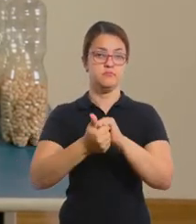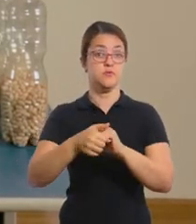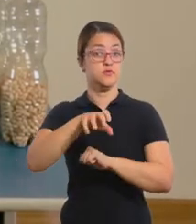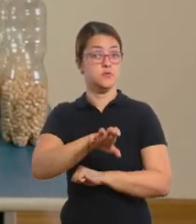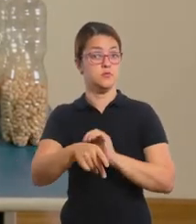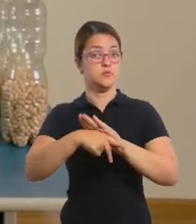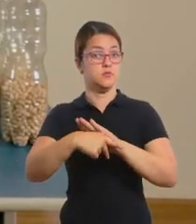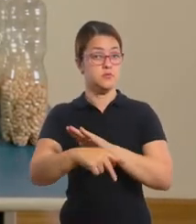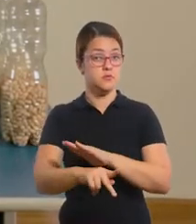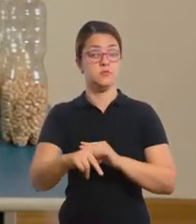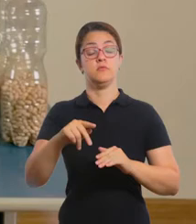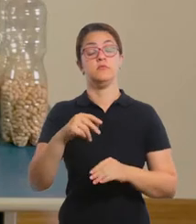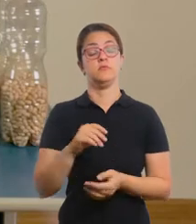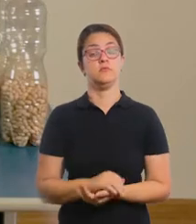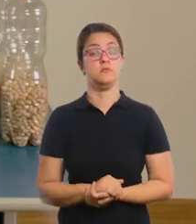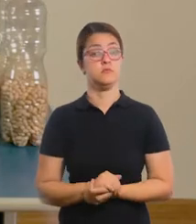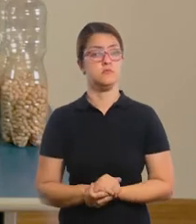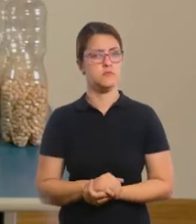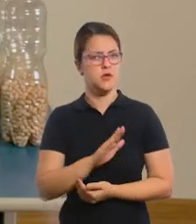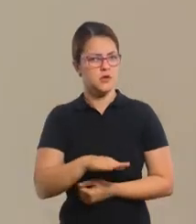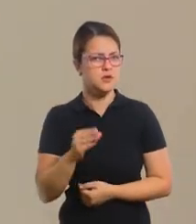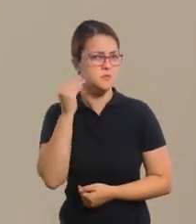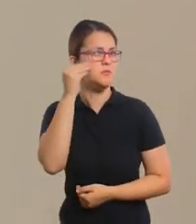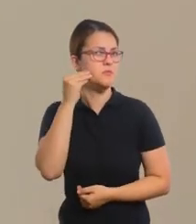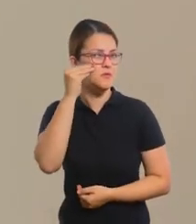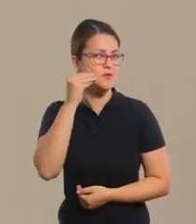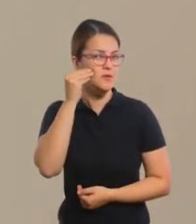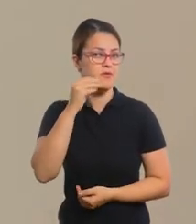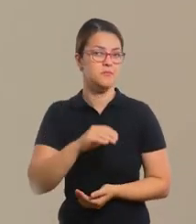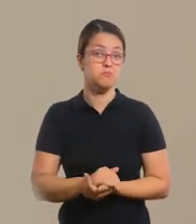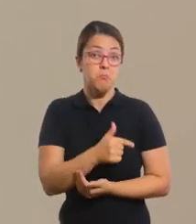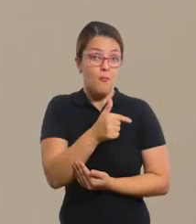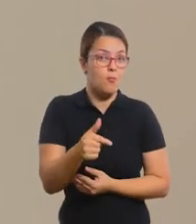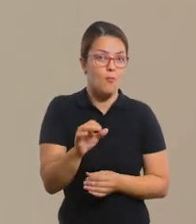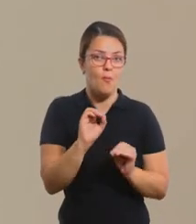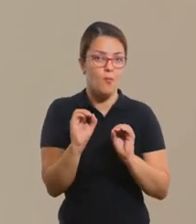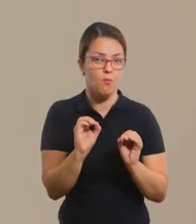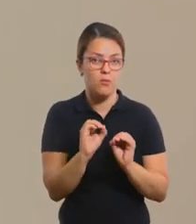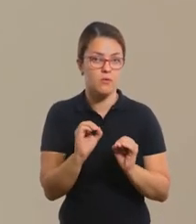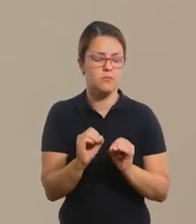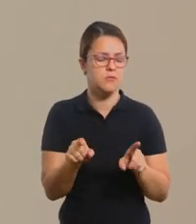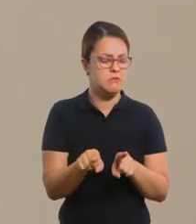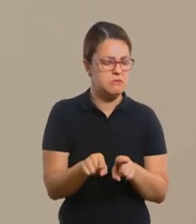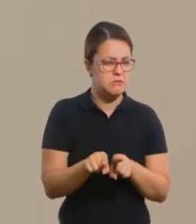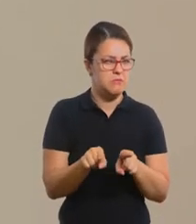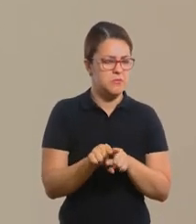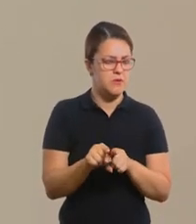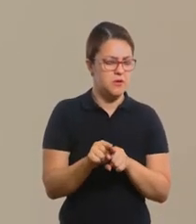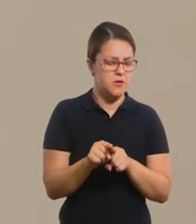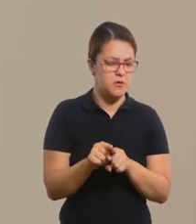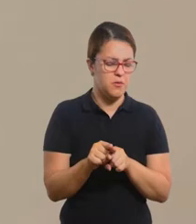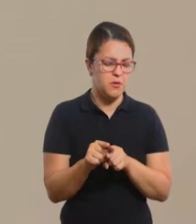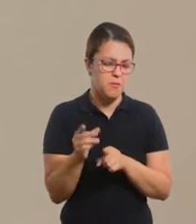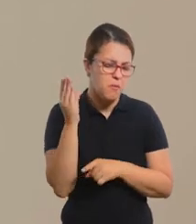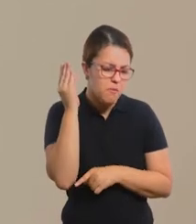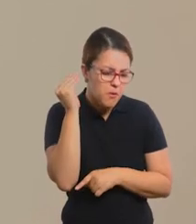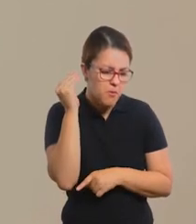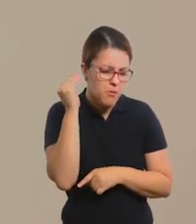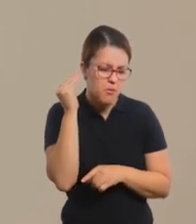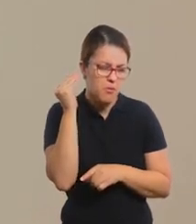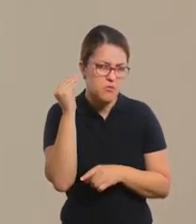de vocês e deixem a criança experimentar. Esse aqui não tem nada, mas você pode deixar que ela também perceba que o